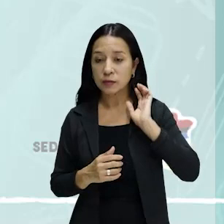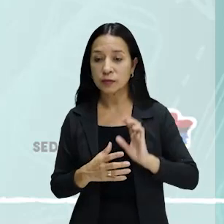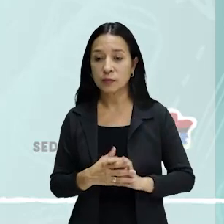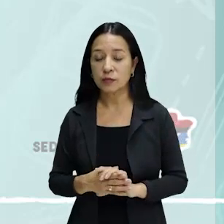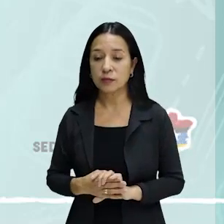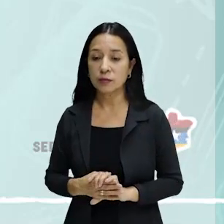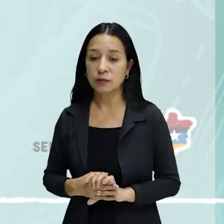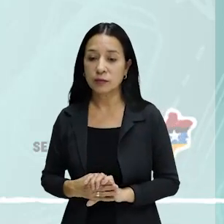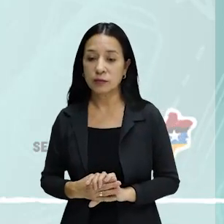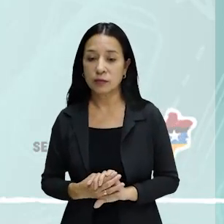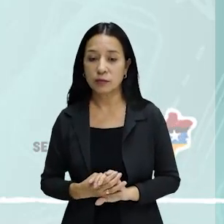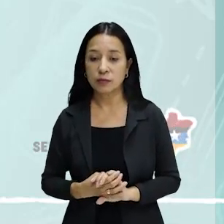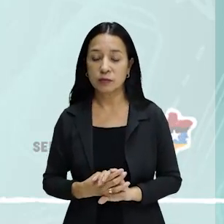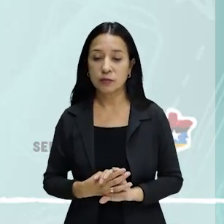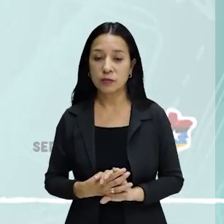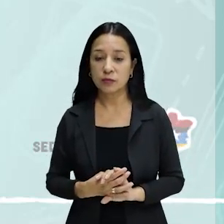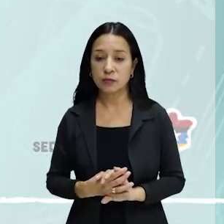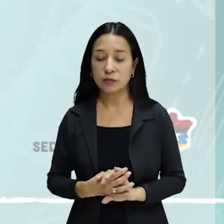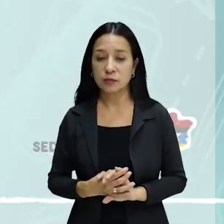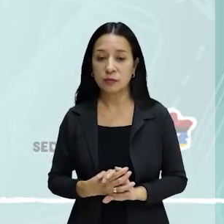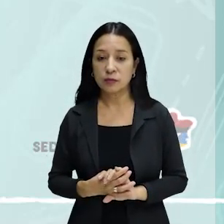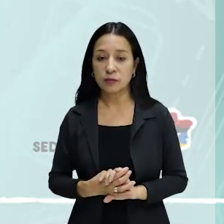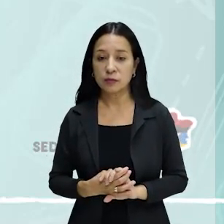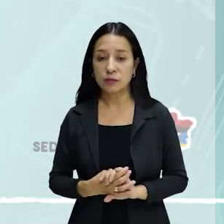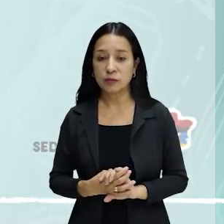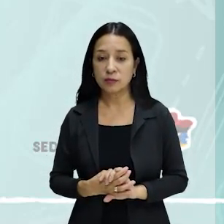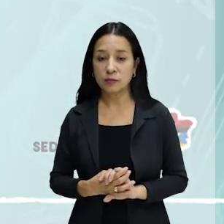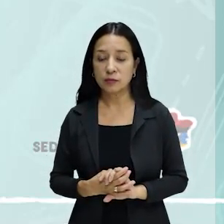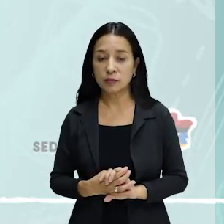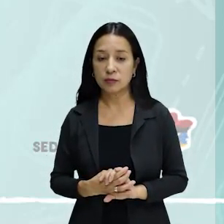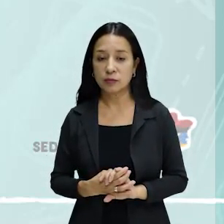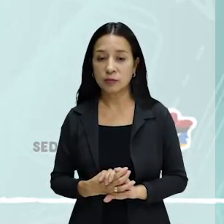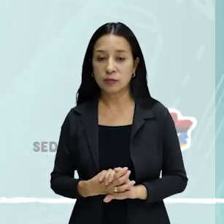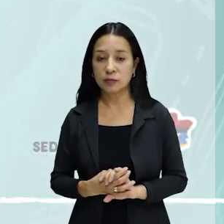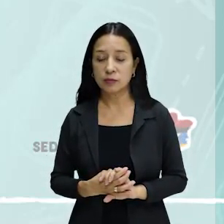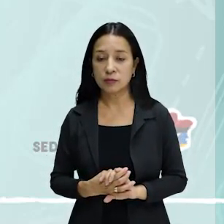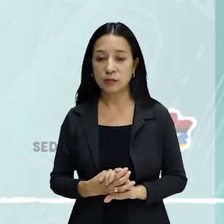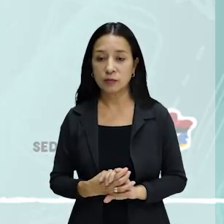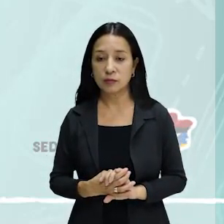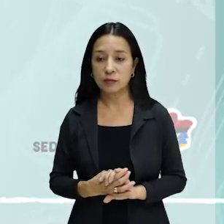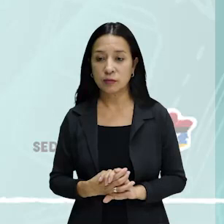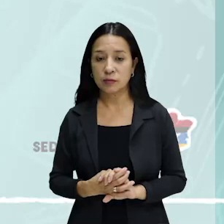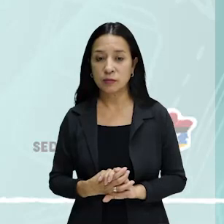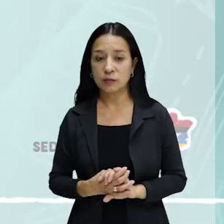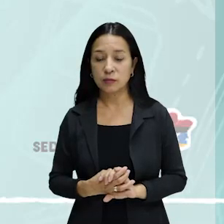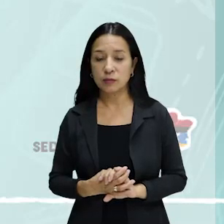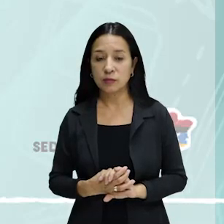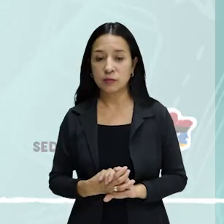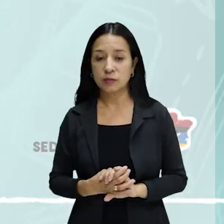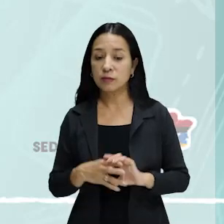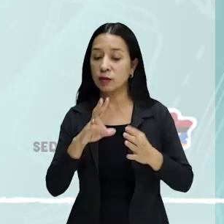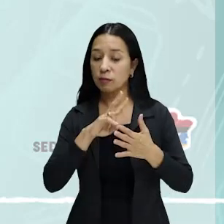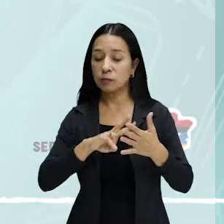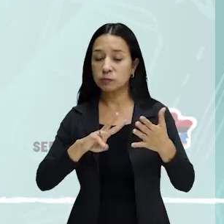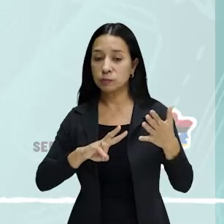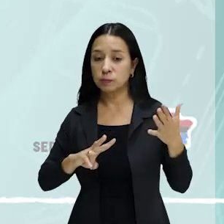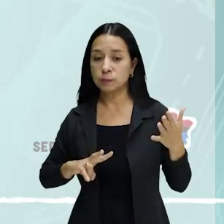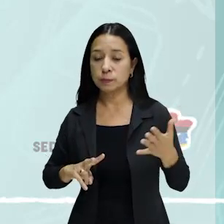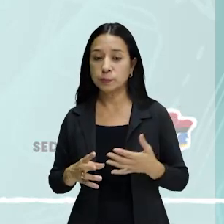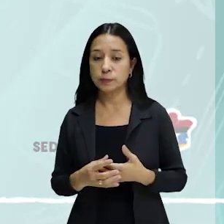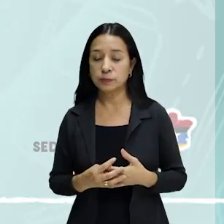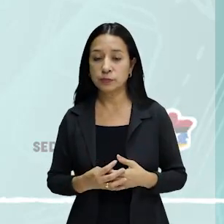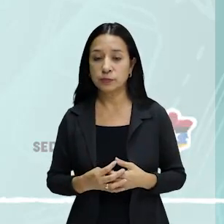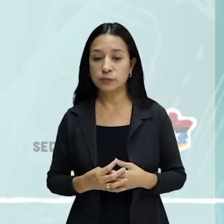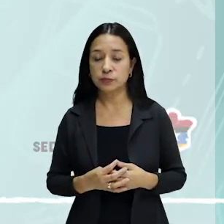peixes jovens, vírgula de novo, já não era mais possível segurá-los. Agitavam as nadadeiras nas